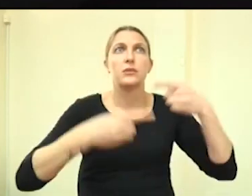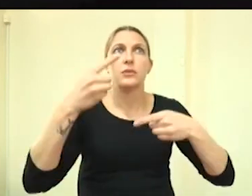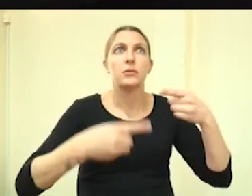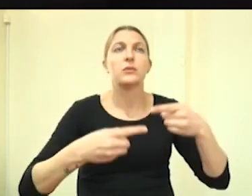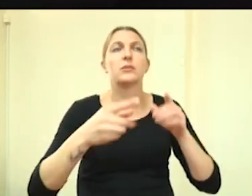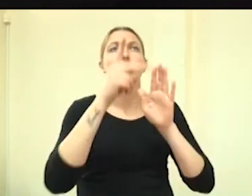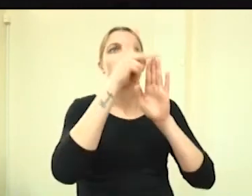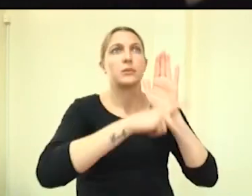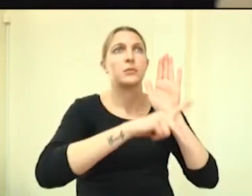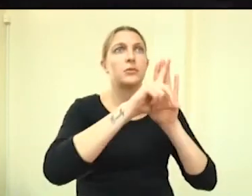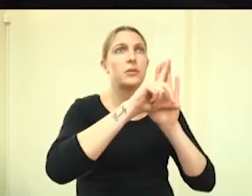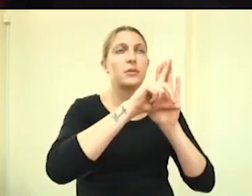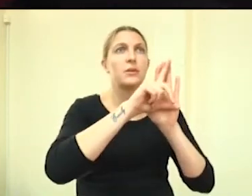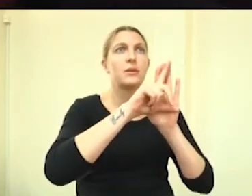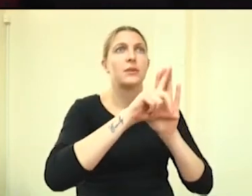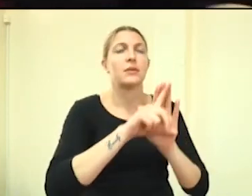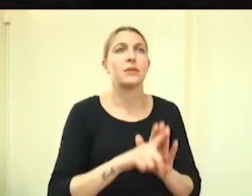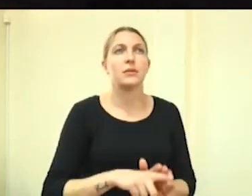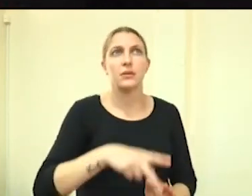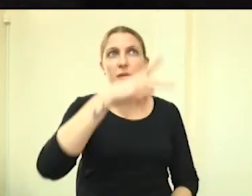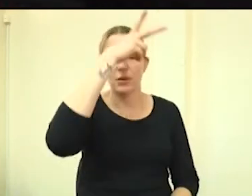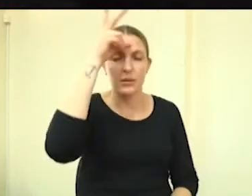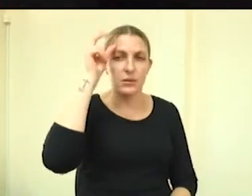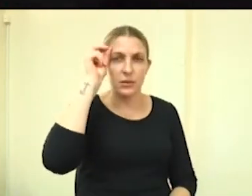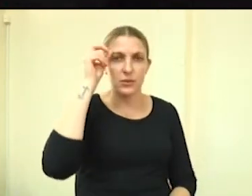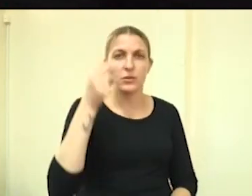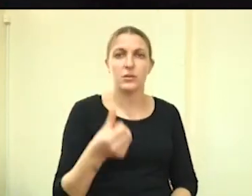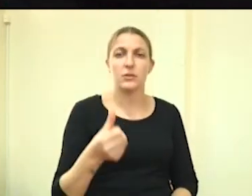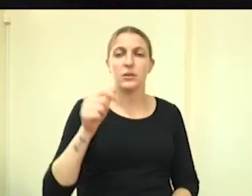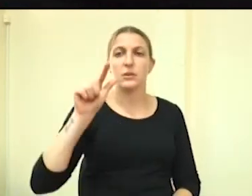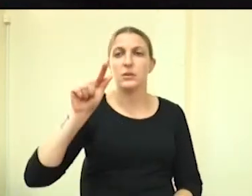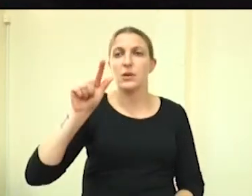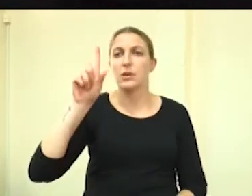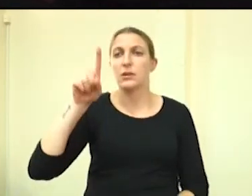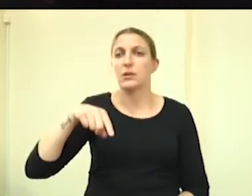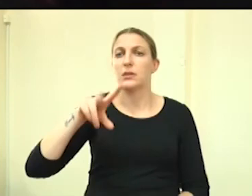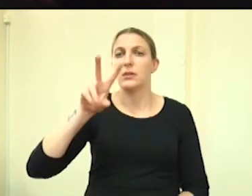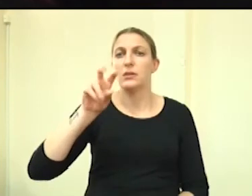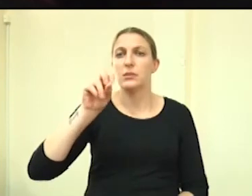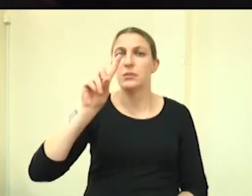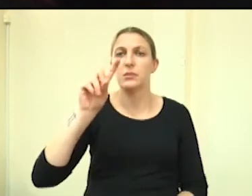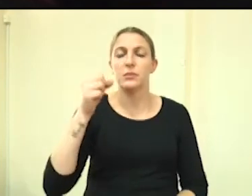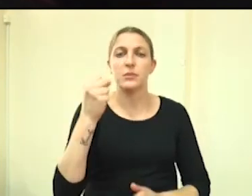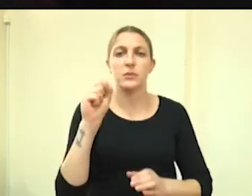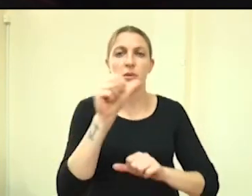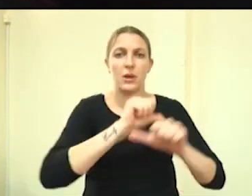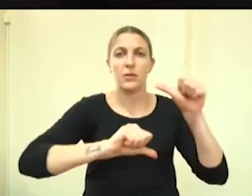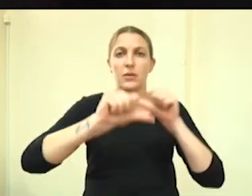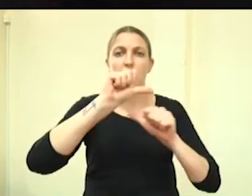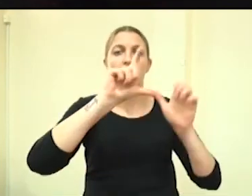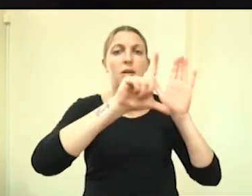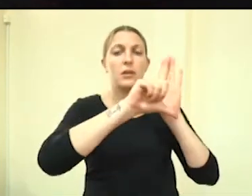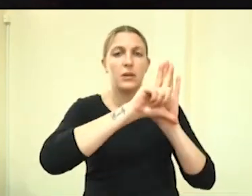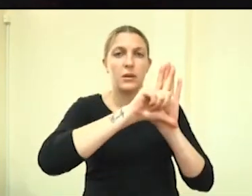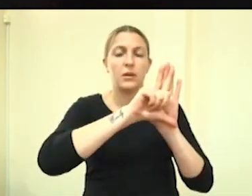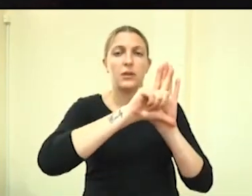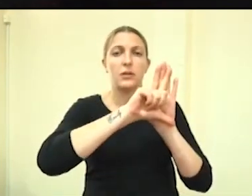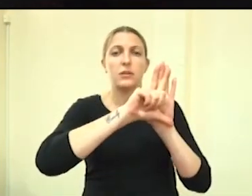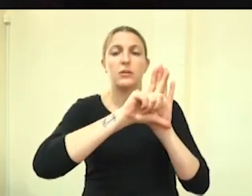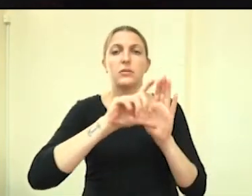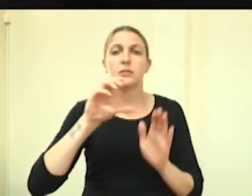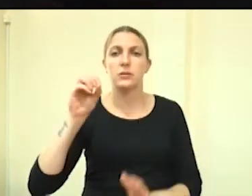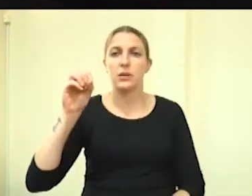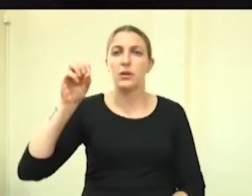do Projeto de Lei Executivo 67/2018. Que altera a Lei 6.095 de